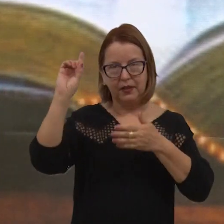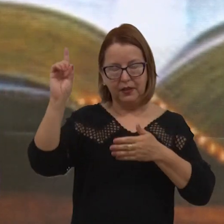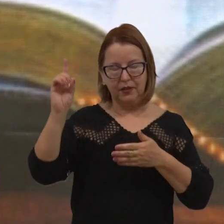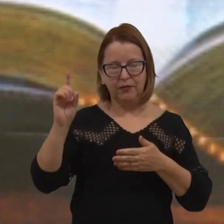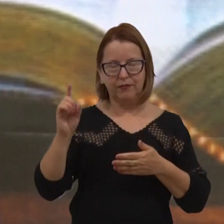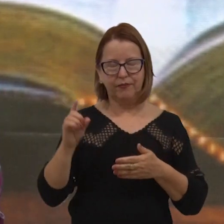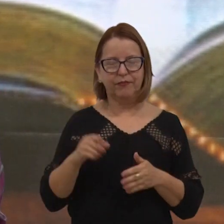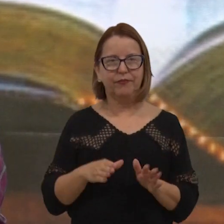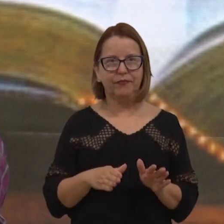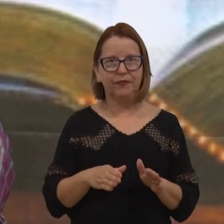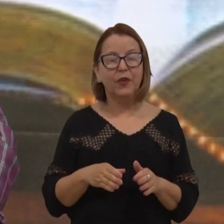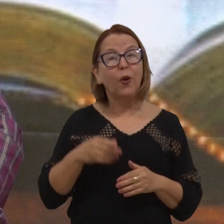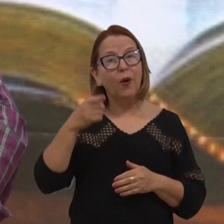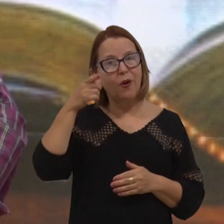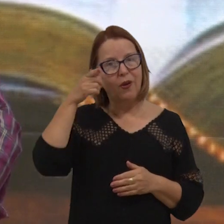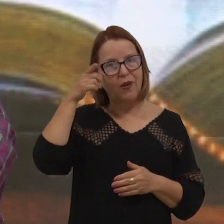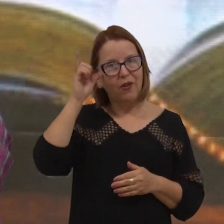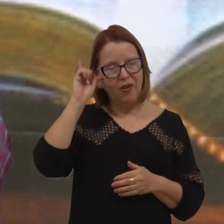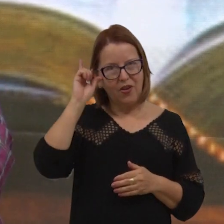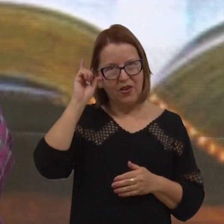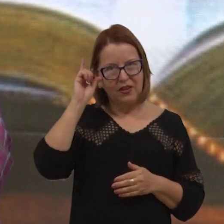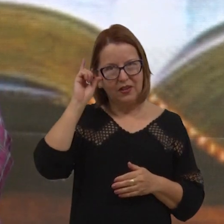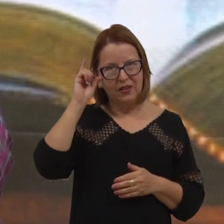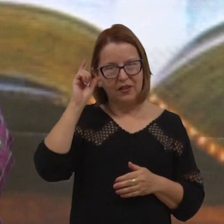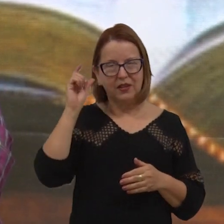dar uma palavra num velório,